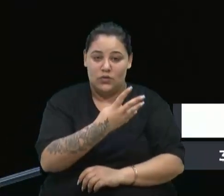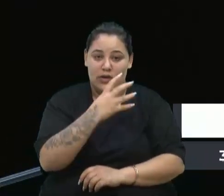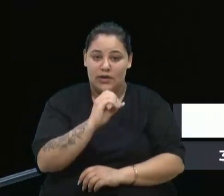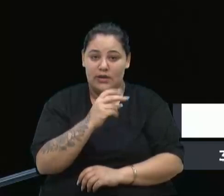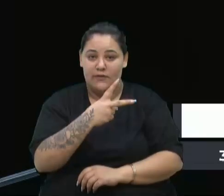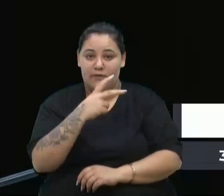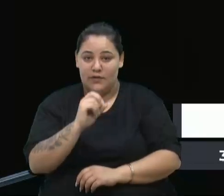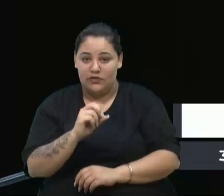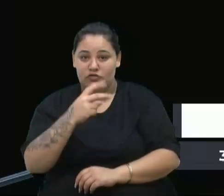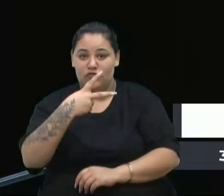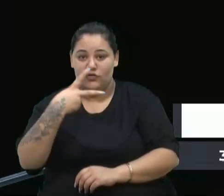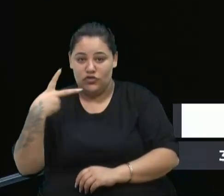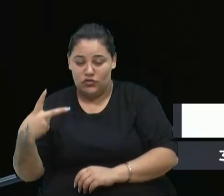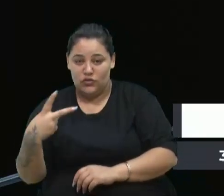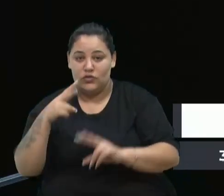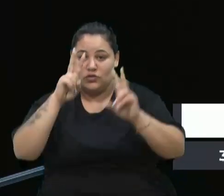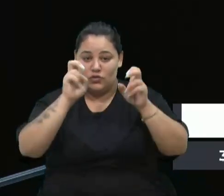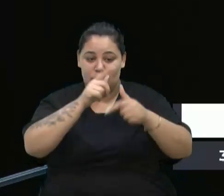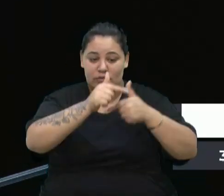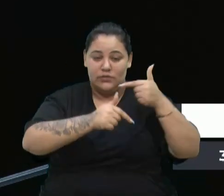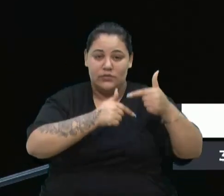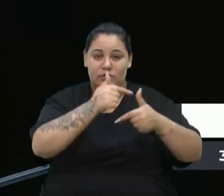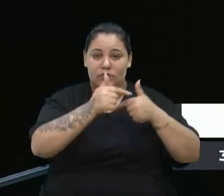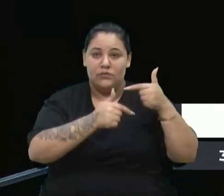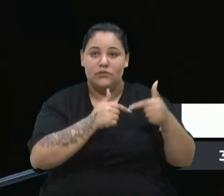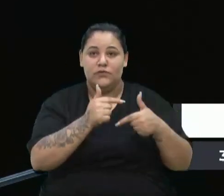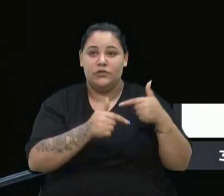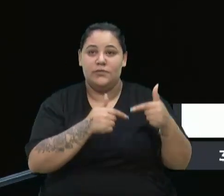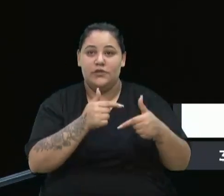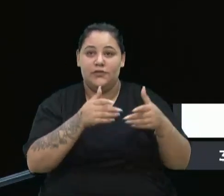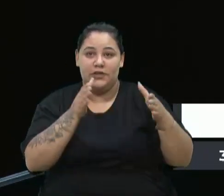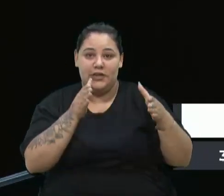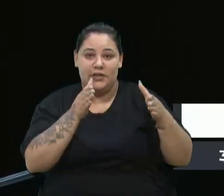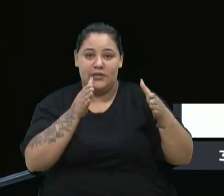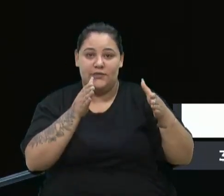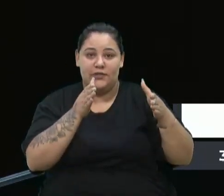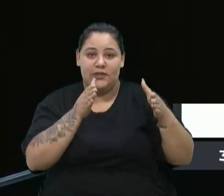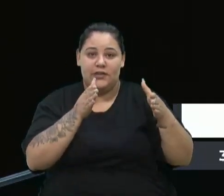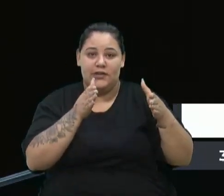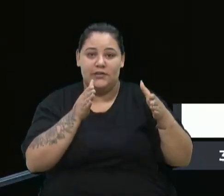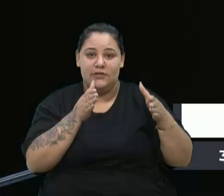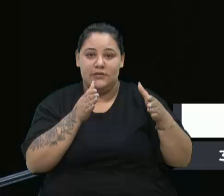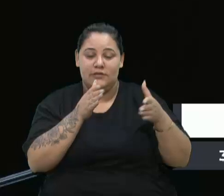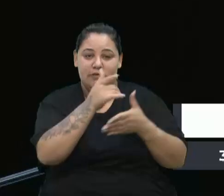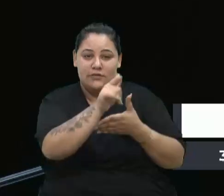40-2022, sobre serviços fúnebres e outros encaminhamentos. Muito obrigado.